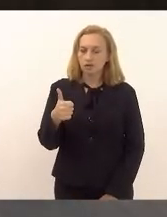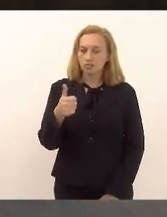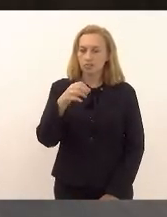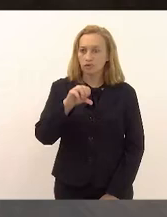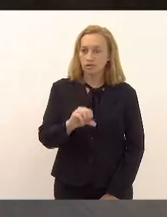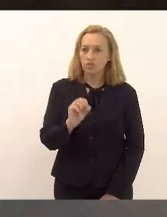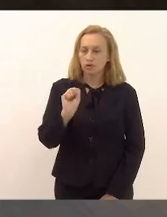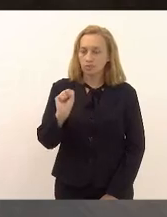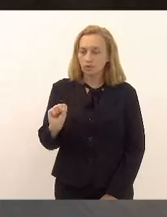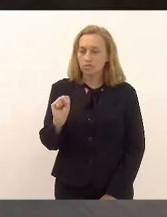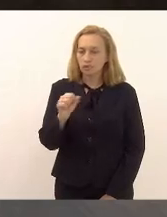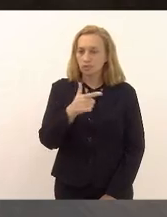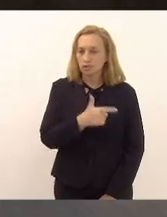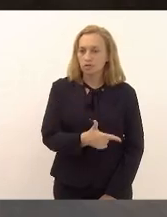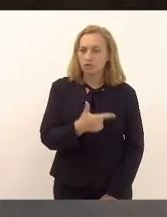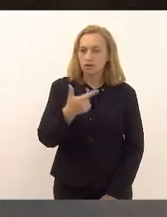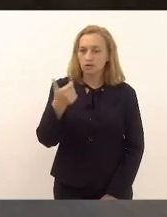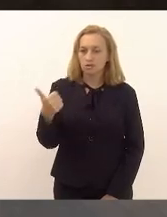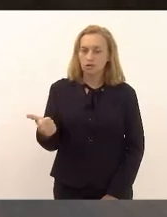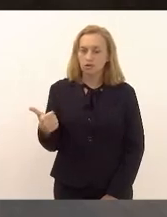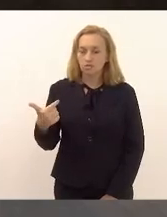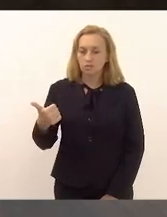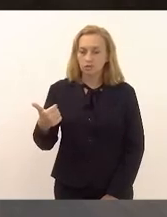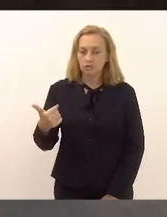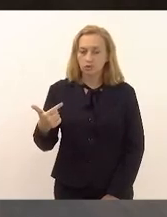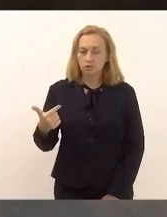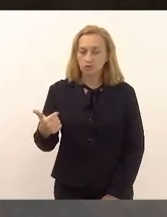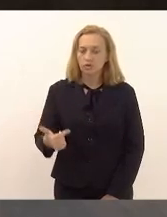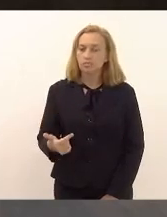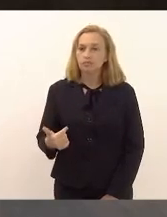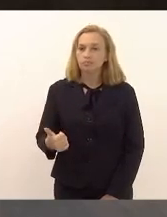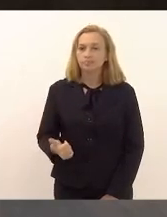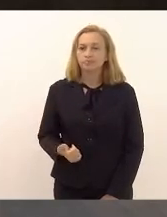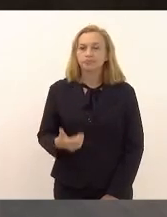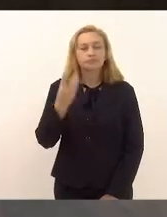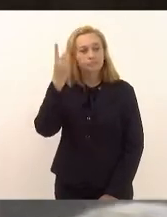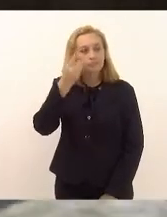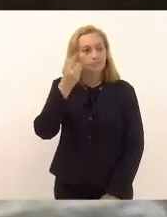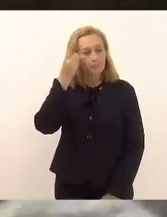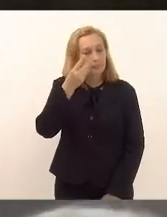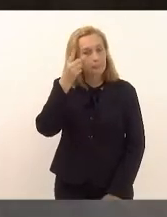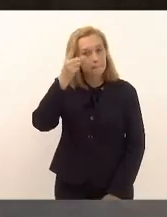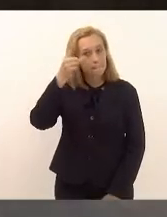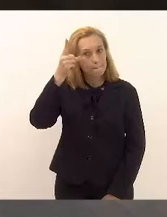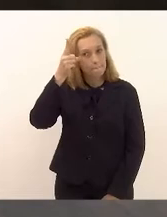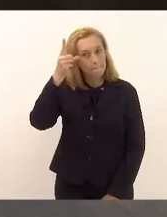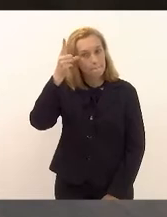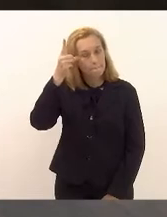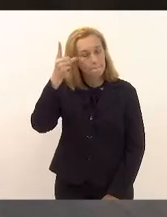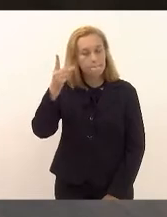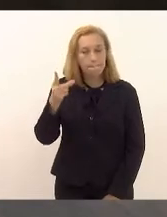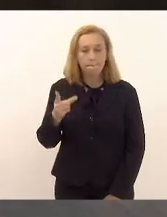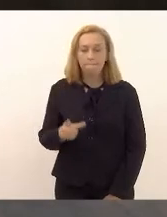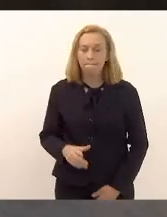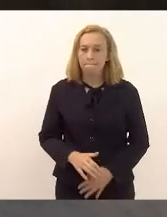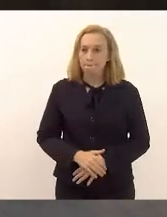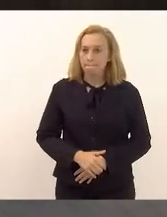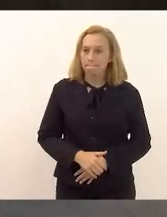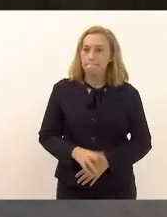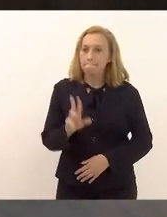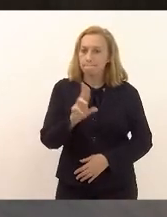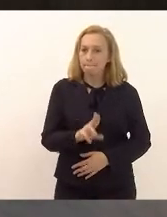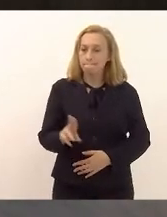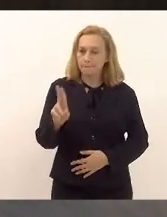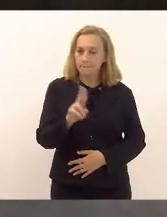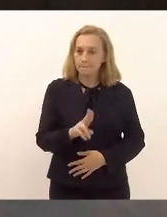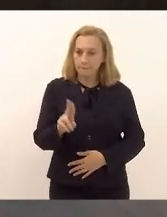4198 de 2022, de autoria da deputada Lucinha, que dispõe sobre a